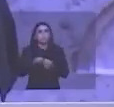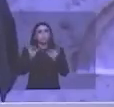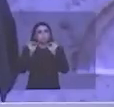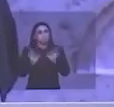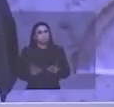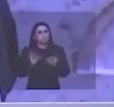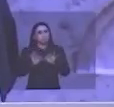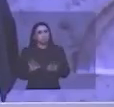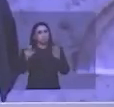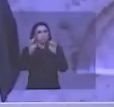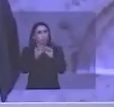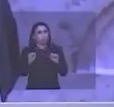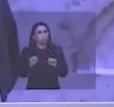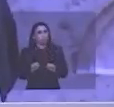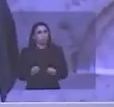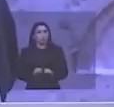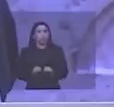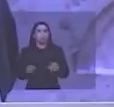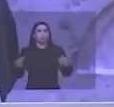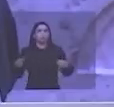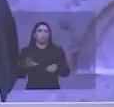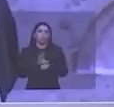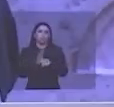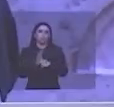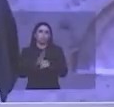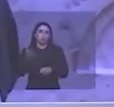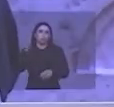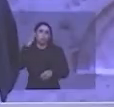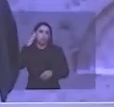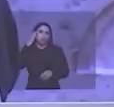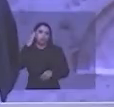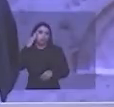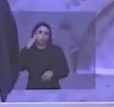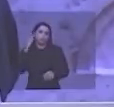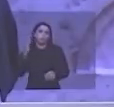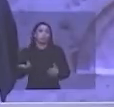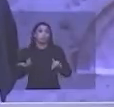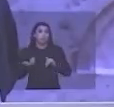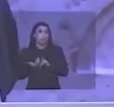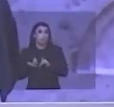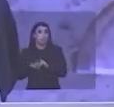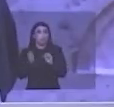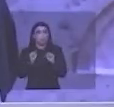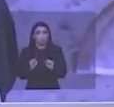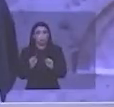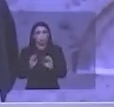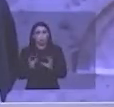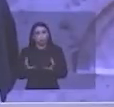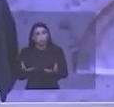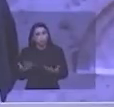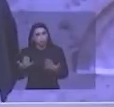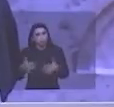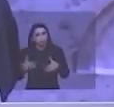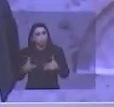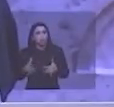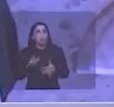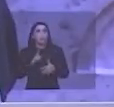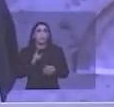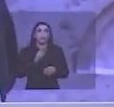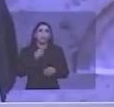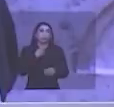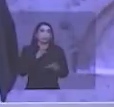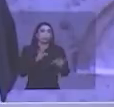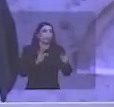com o meu filtro de esperança. Mas agora, na atual gestão, não sei. O que